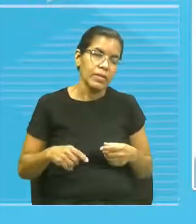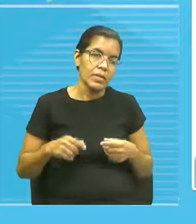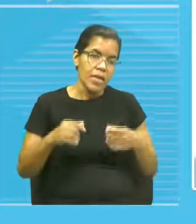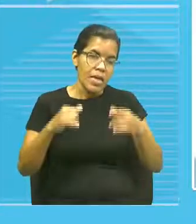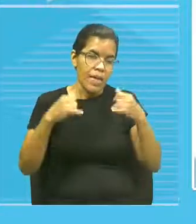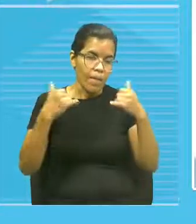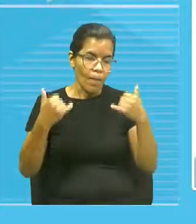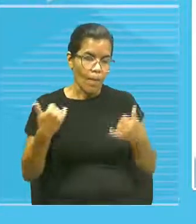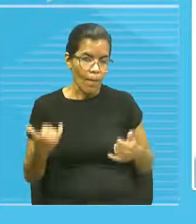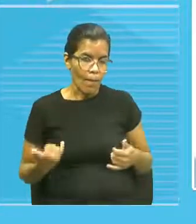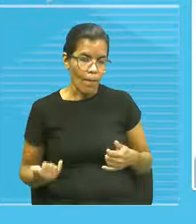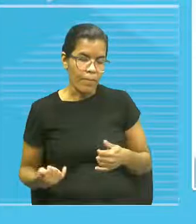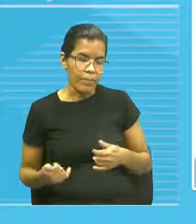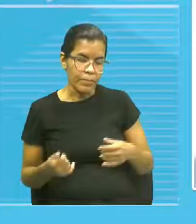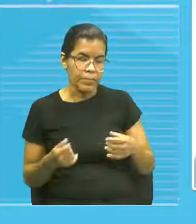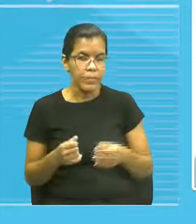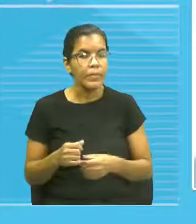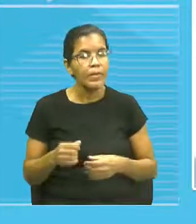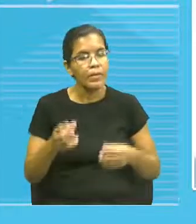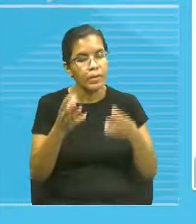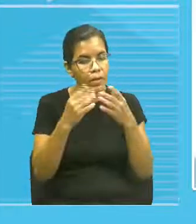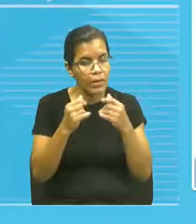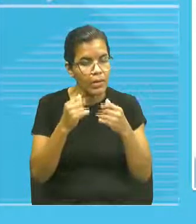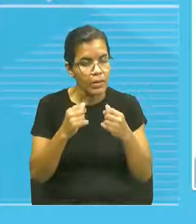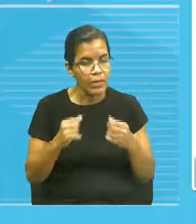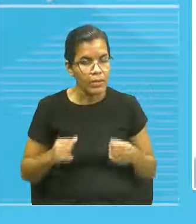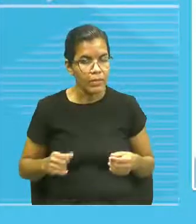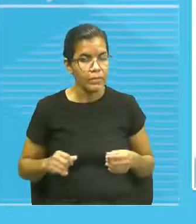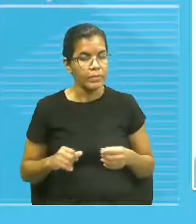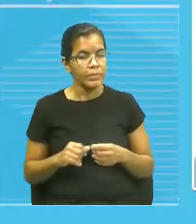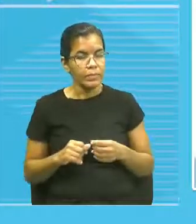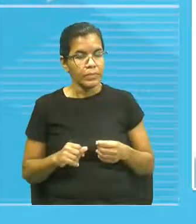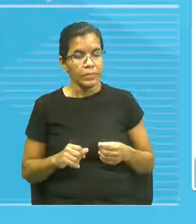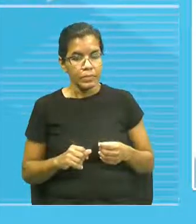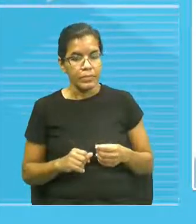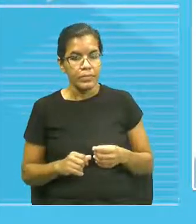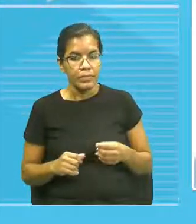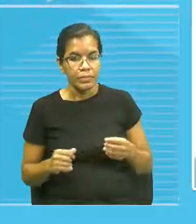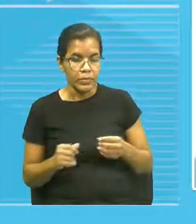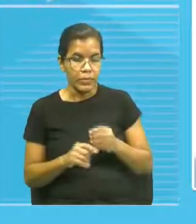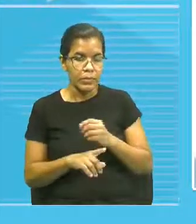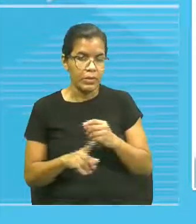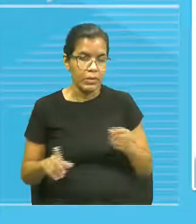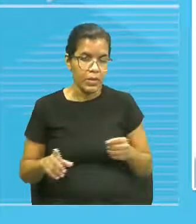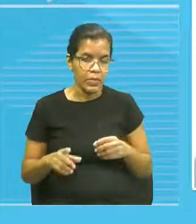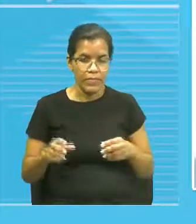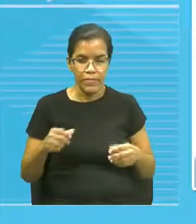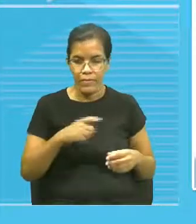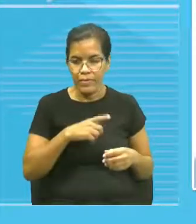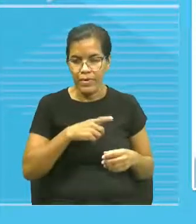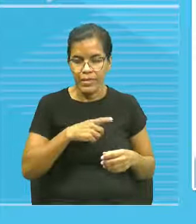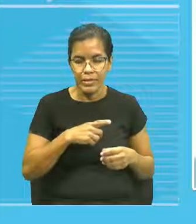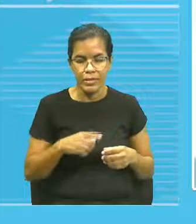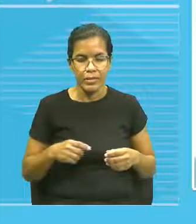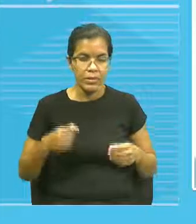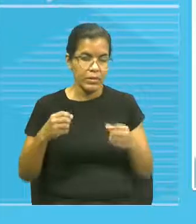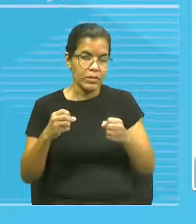Agora, se você come muito e não gasta energia, não faz atividade